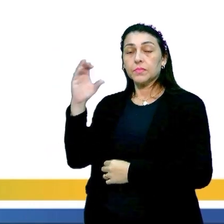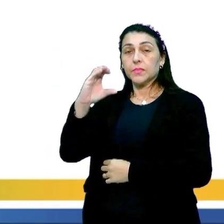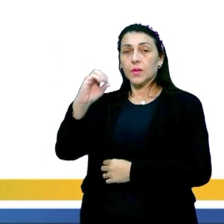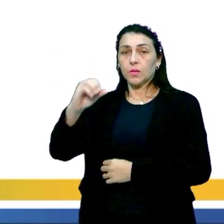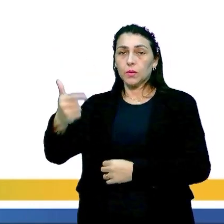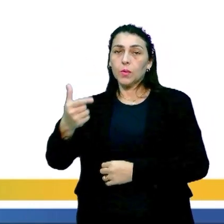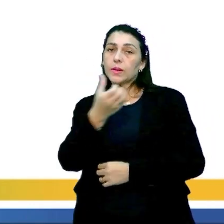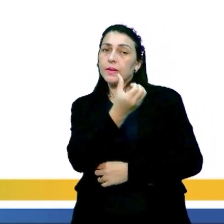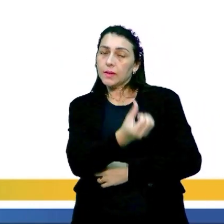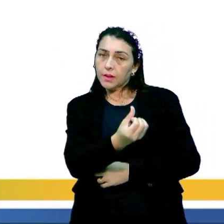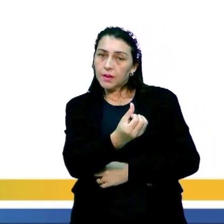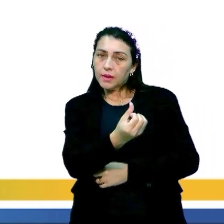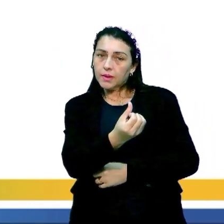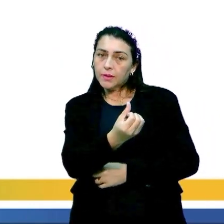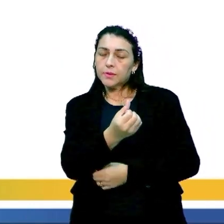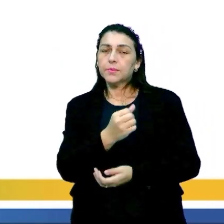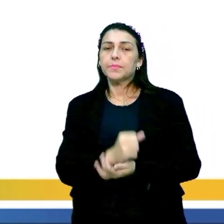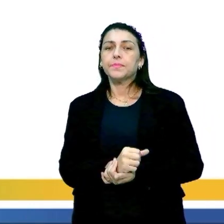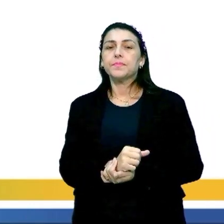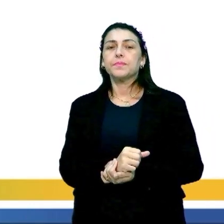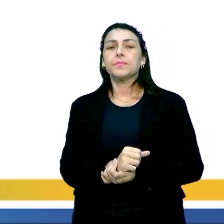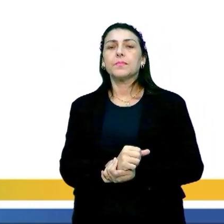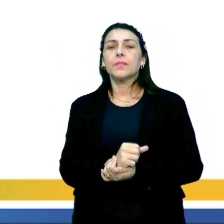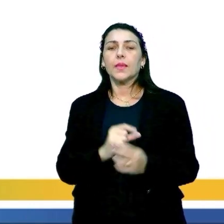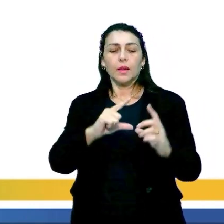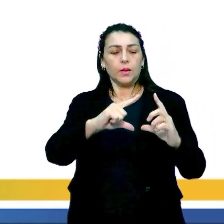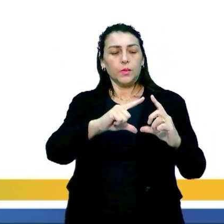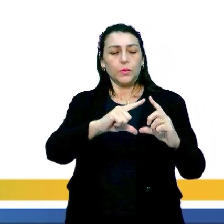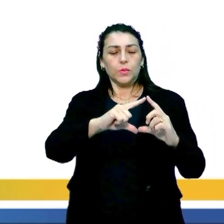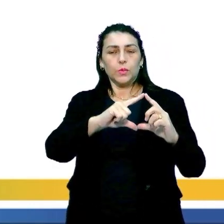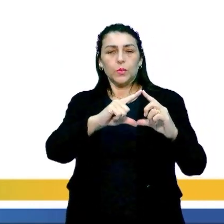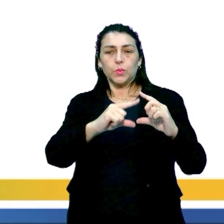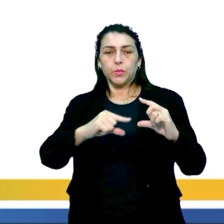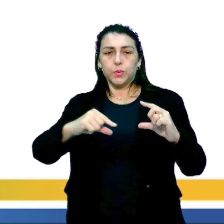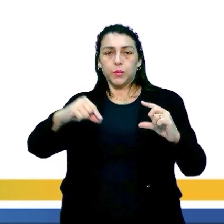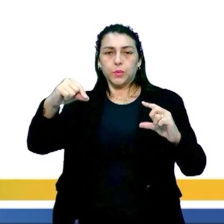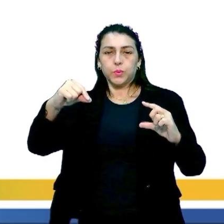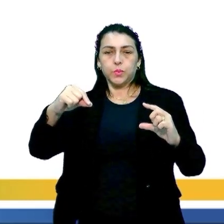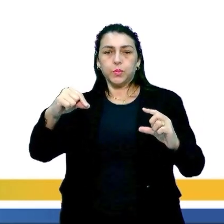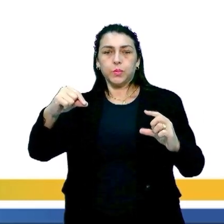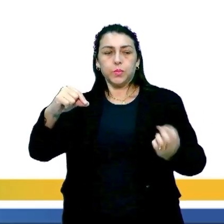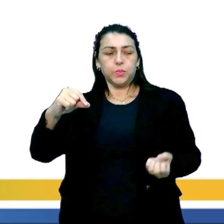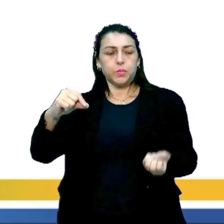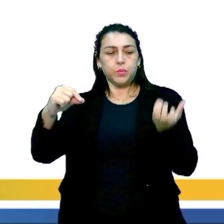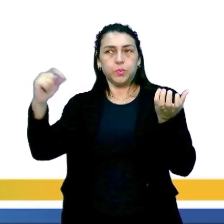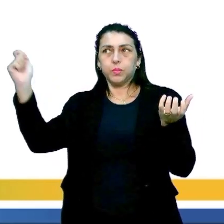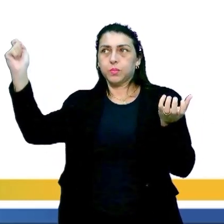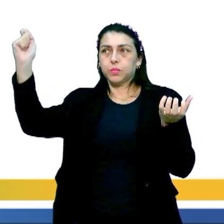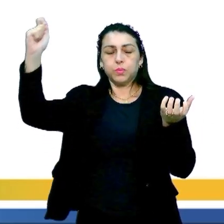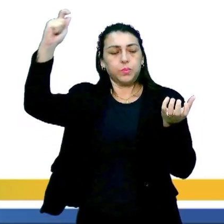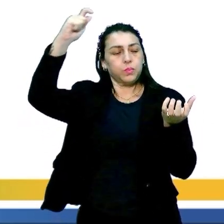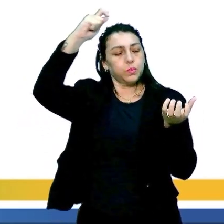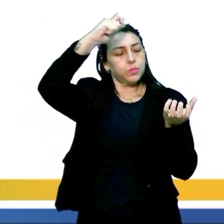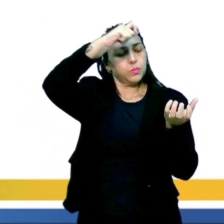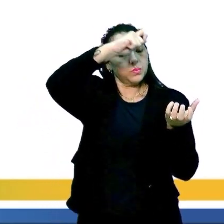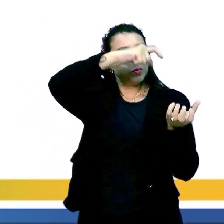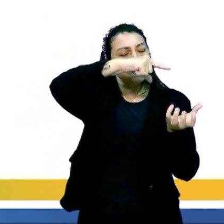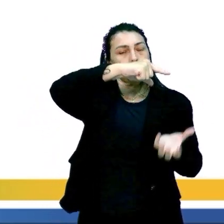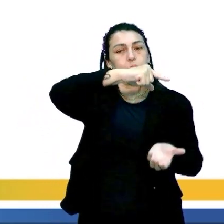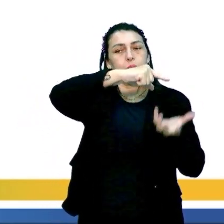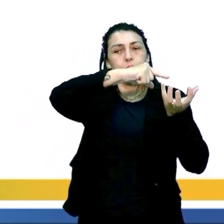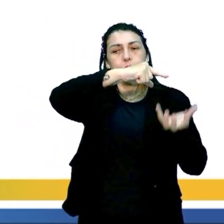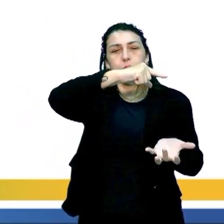que está na atmosfera, que está aumentando o efeito estufa, provocando o aquecimento global. Lembra que ele é um